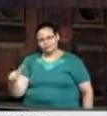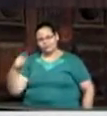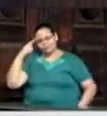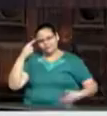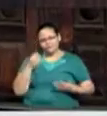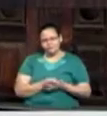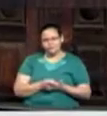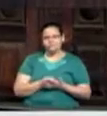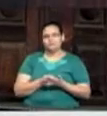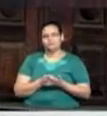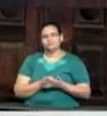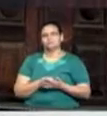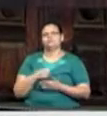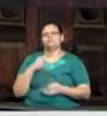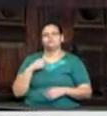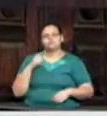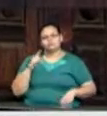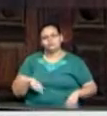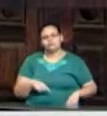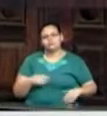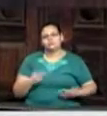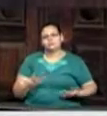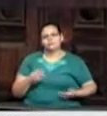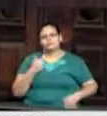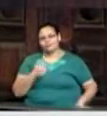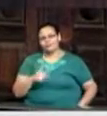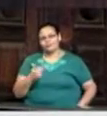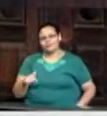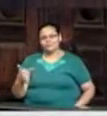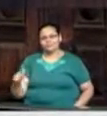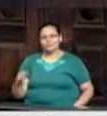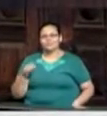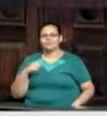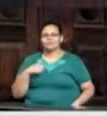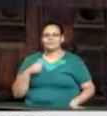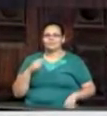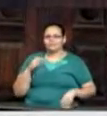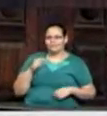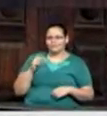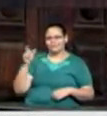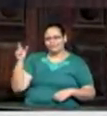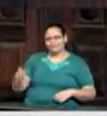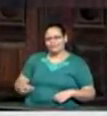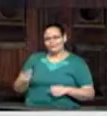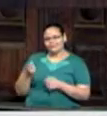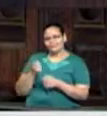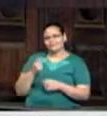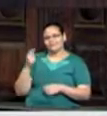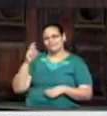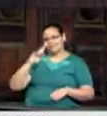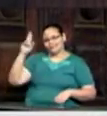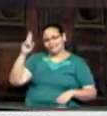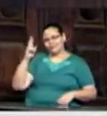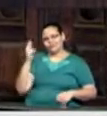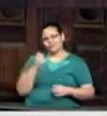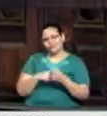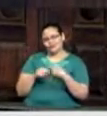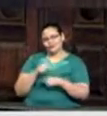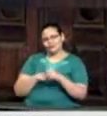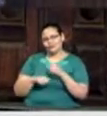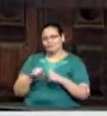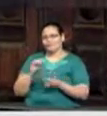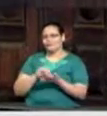decisões equivocadas, uma sucessão de práticas de má gestão, de incompetência técnica